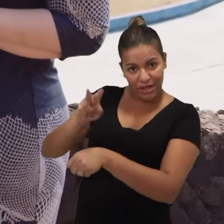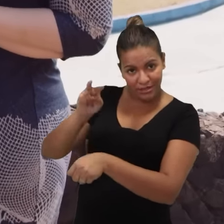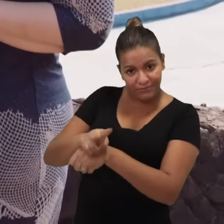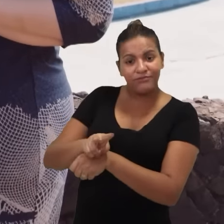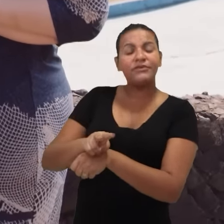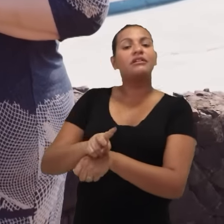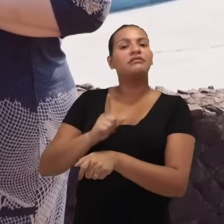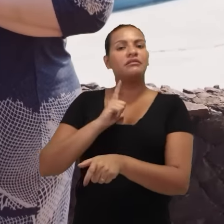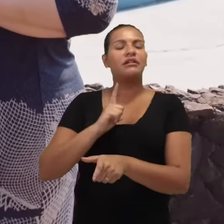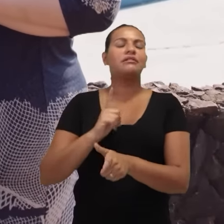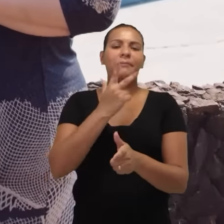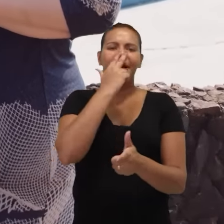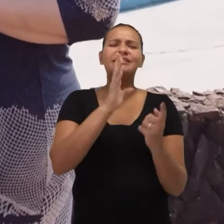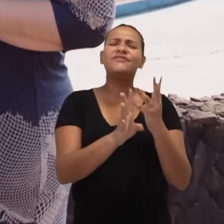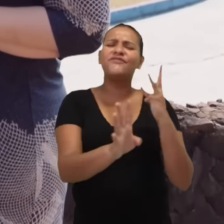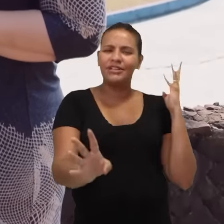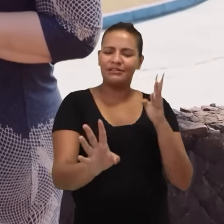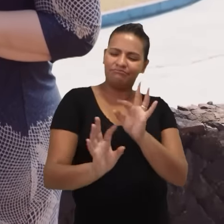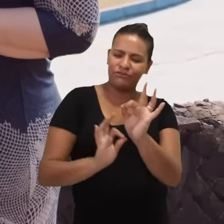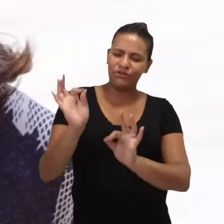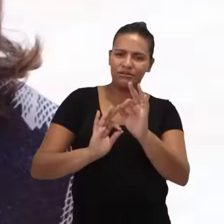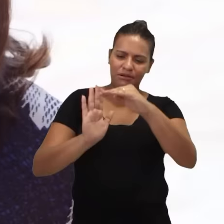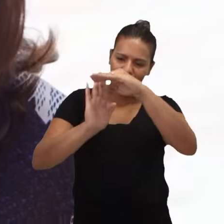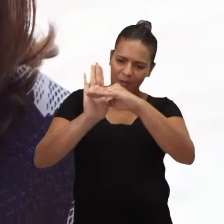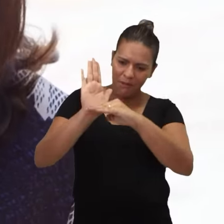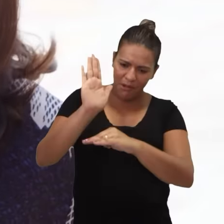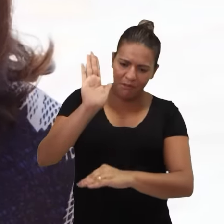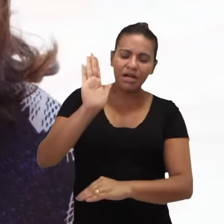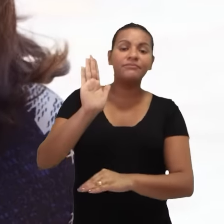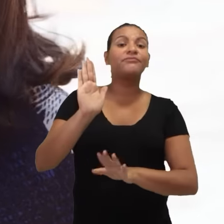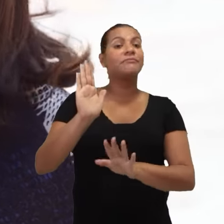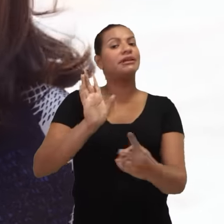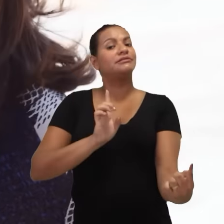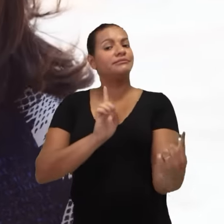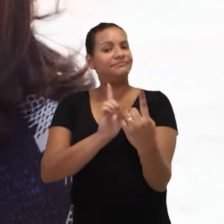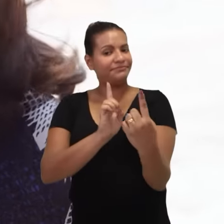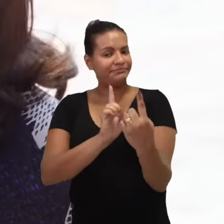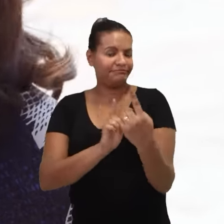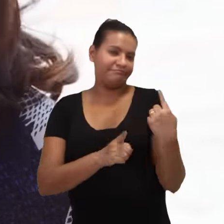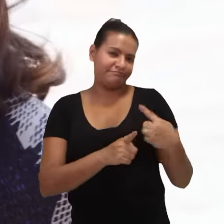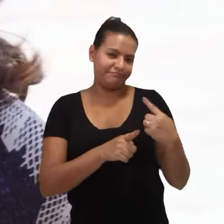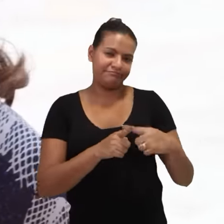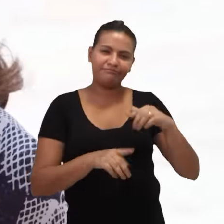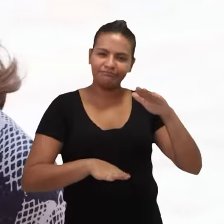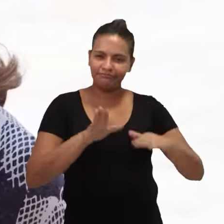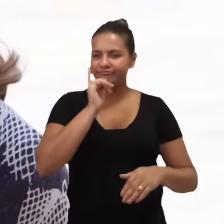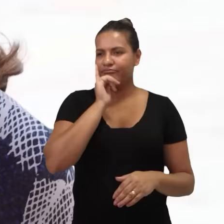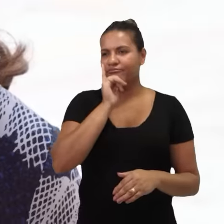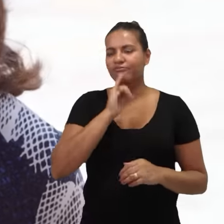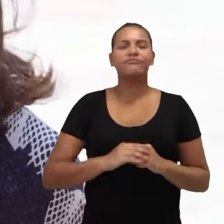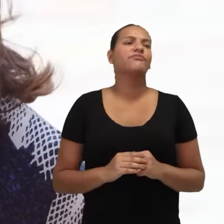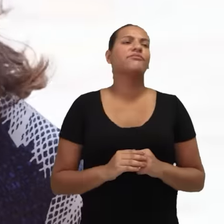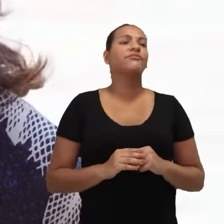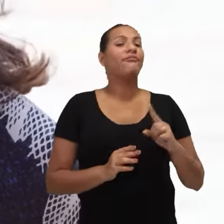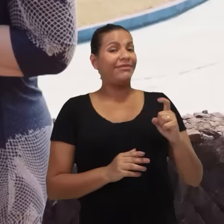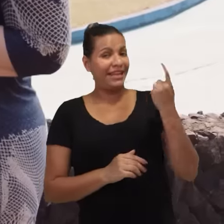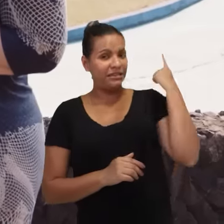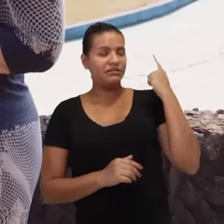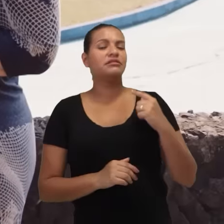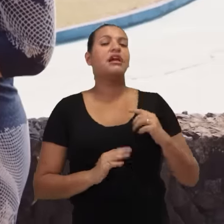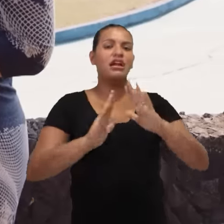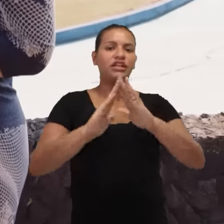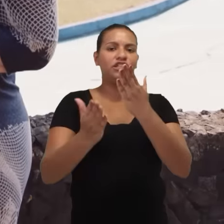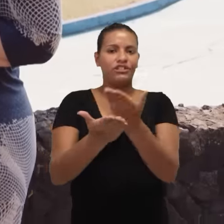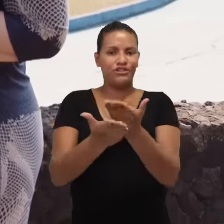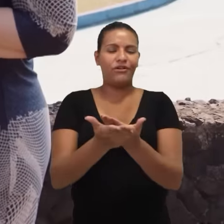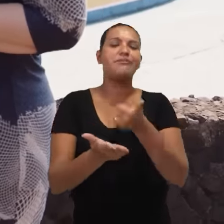vagas, ela é o lugar que organiza a fila, mas que atende. Porque antes a mãe procurava 4, 5 lugares diferentes e ouvia 4, 5 vezes ela não.